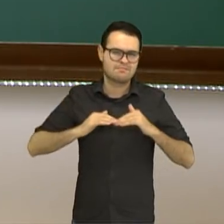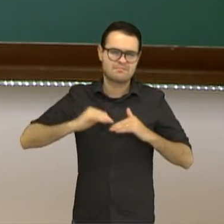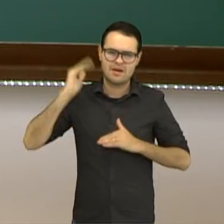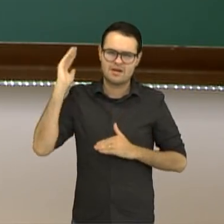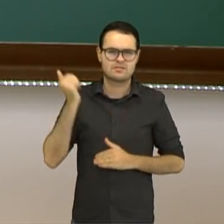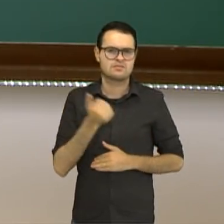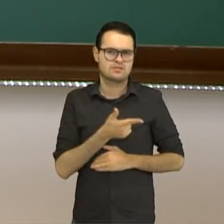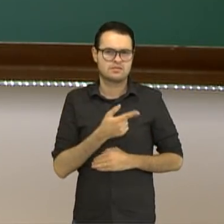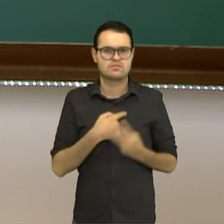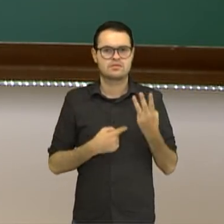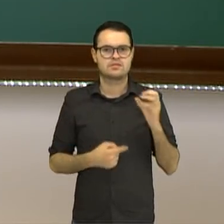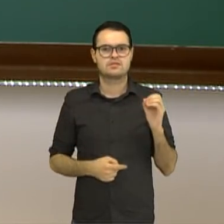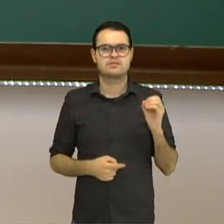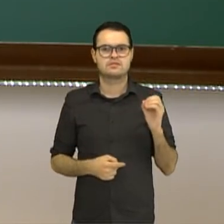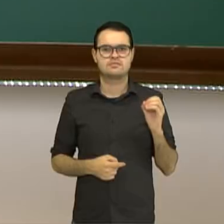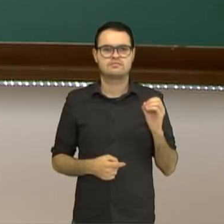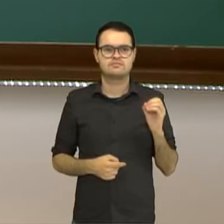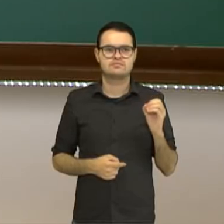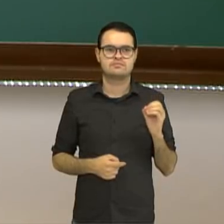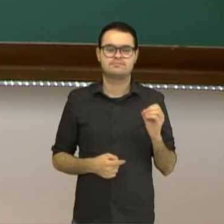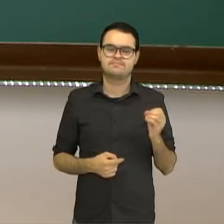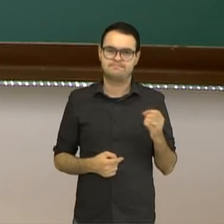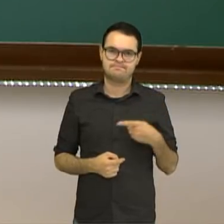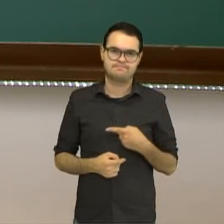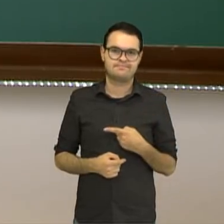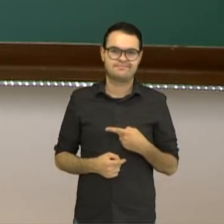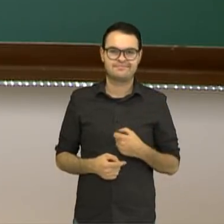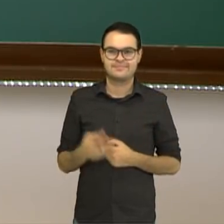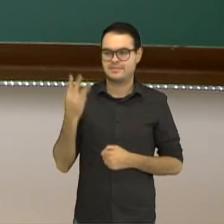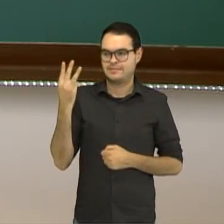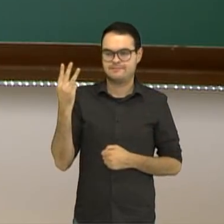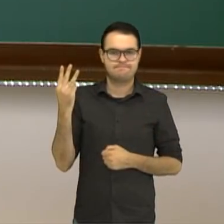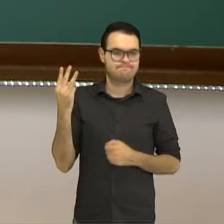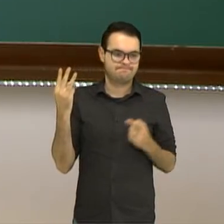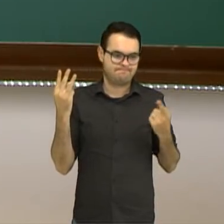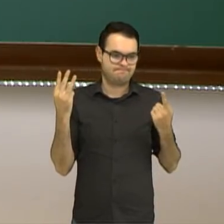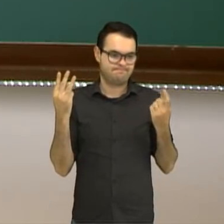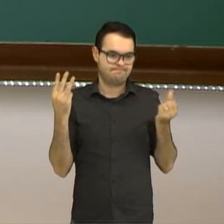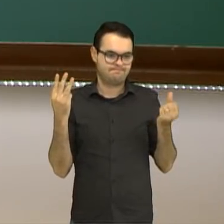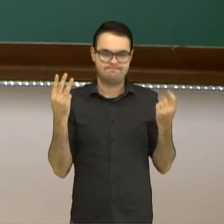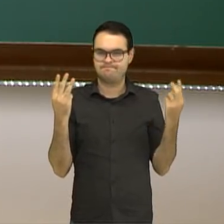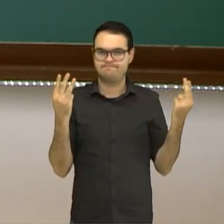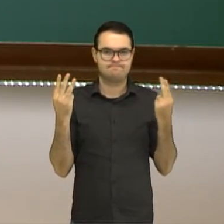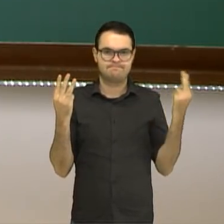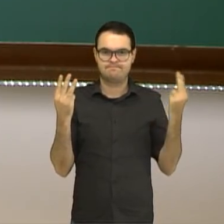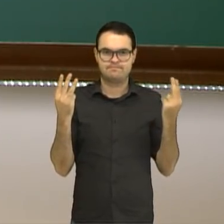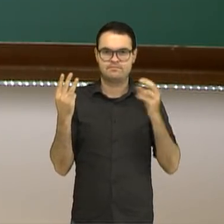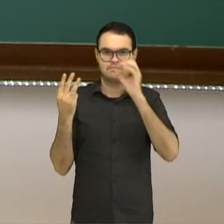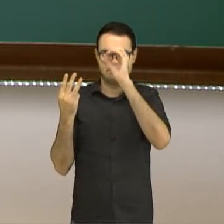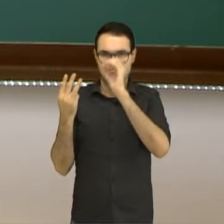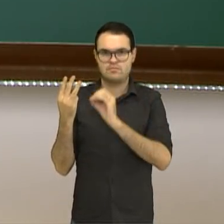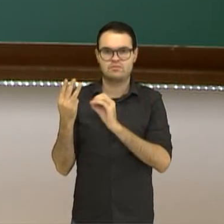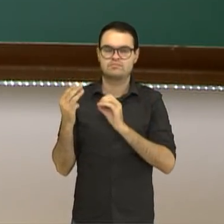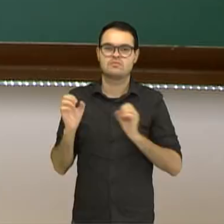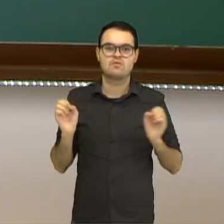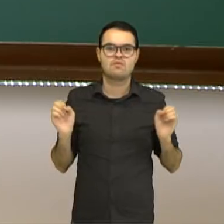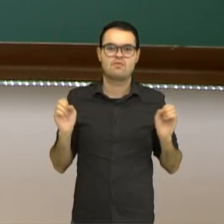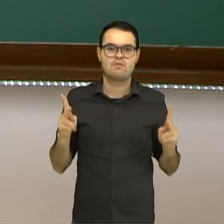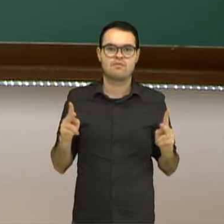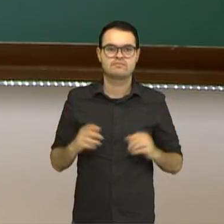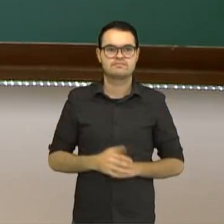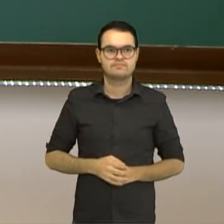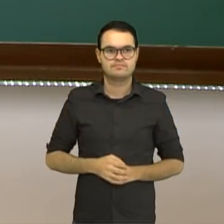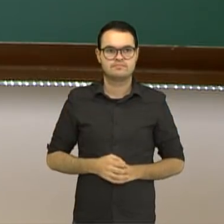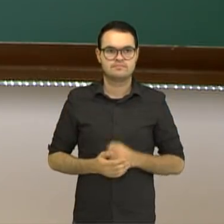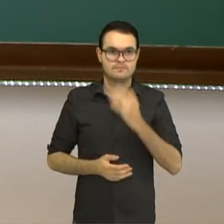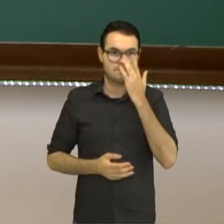maior do que o 30, não é? Então, como 3 não dá para dividir por 16, a gente coloca o zero na dezena e